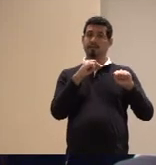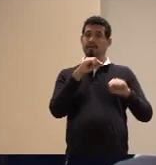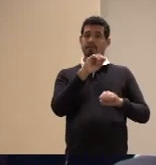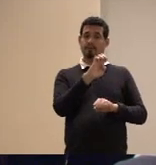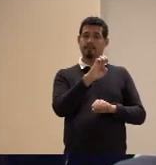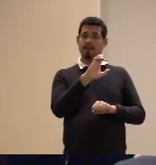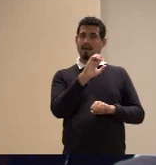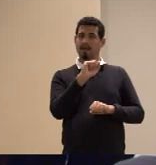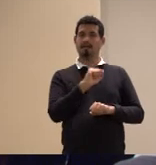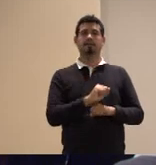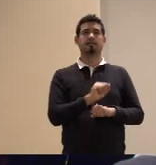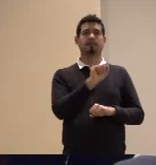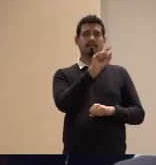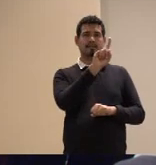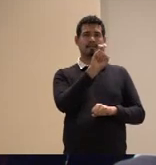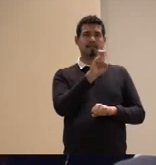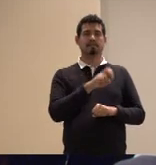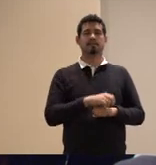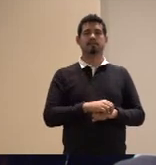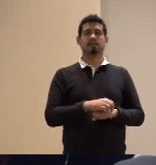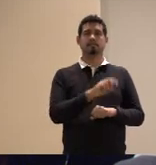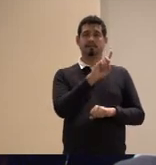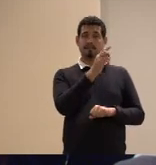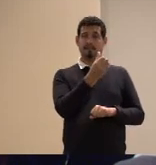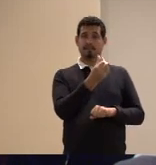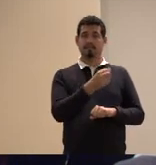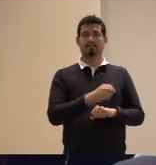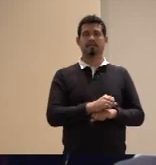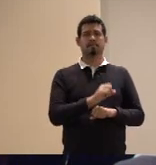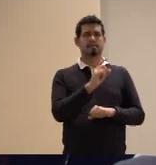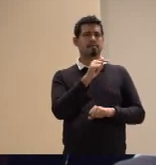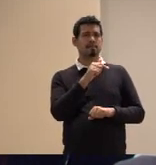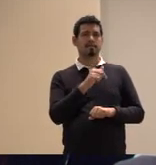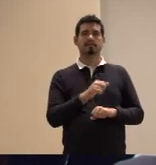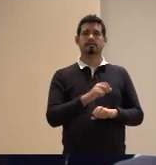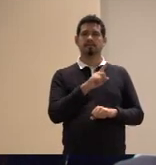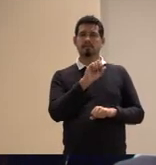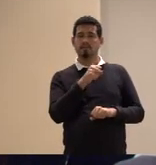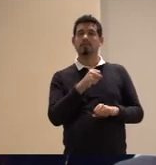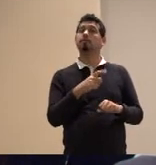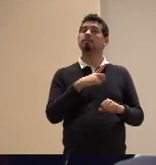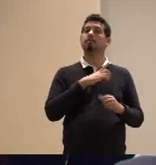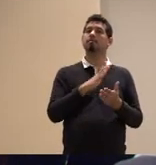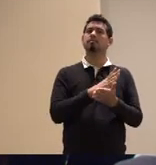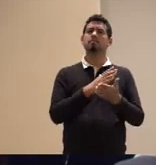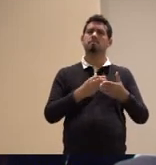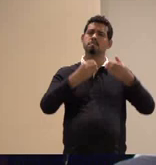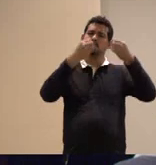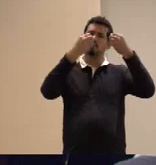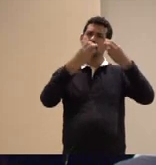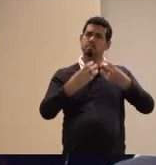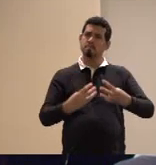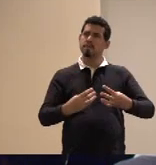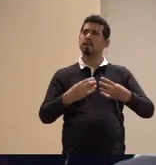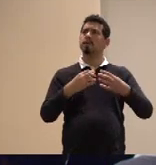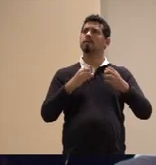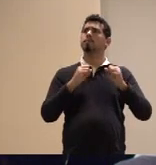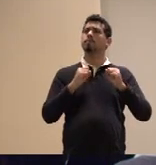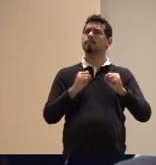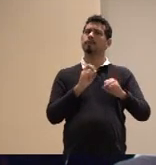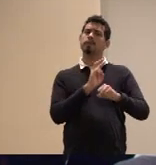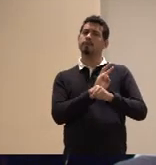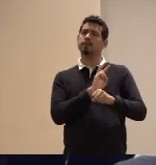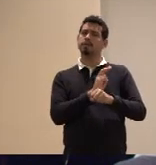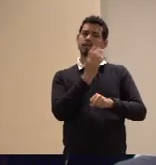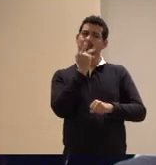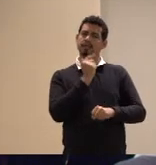15, 17, 18, se vocês conseguem me dizer algum outro dispositivo legal específico que proteja a imagem